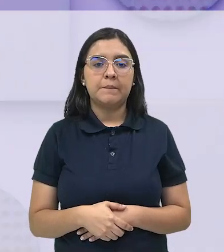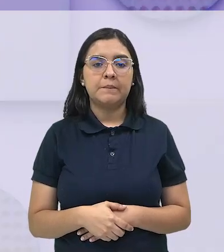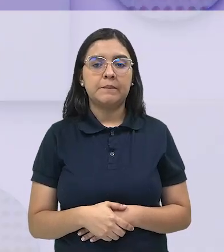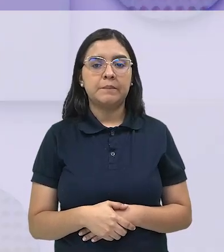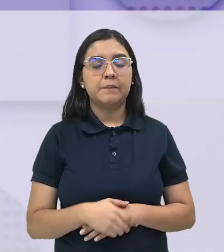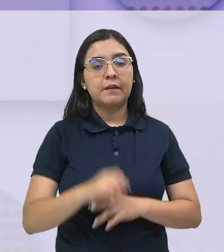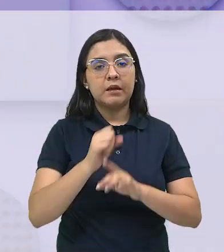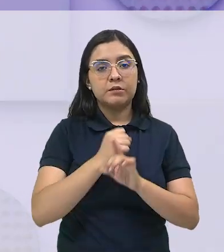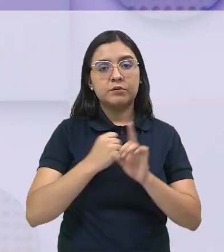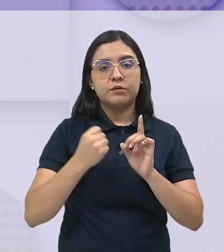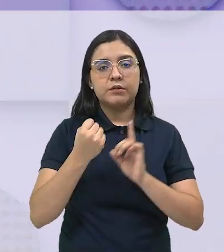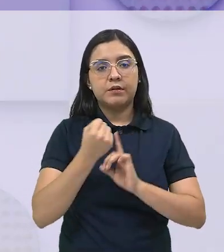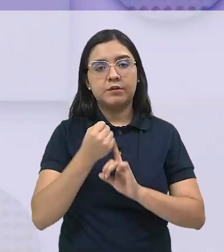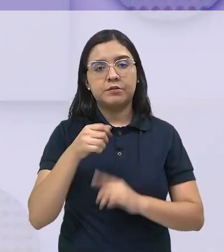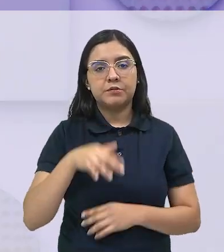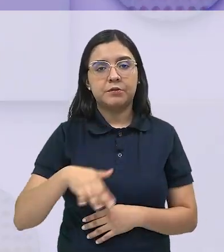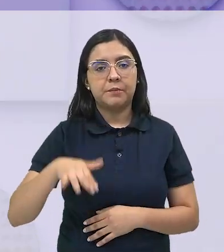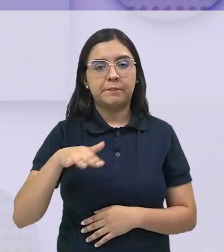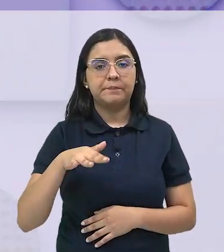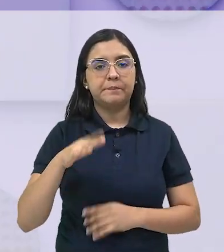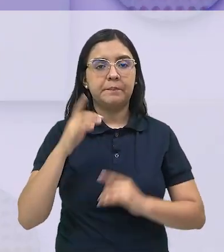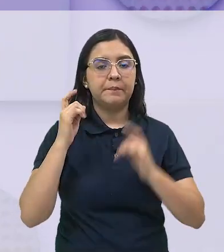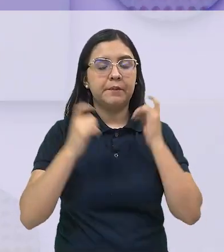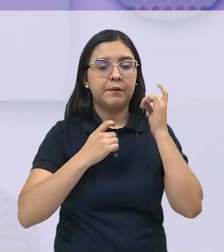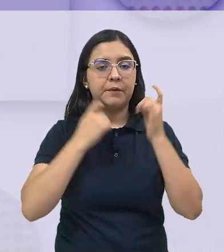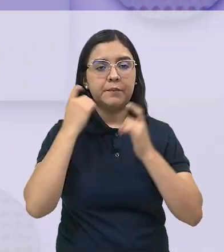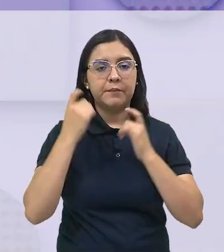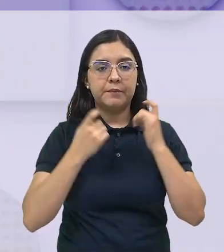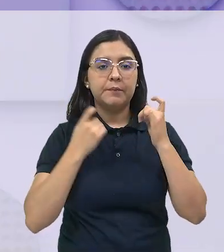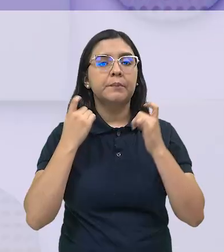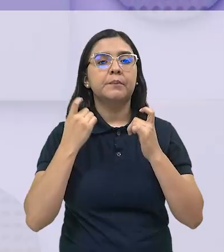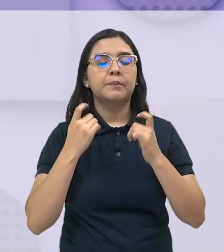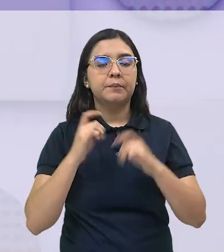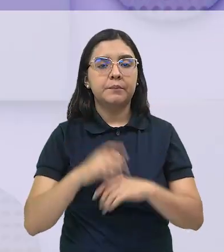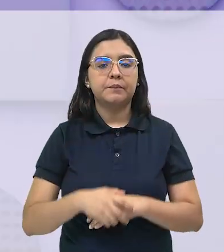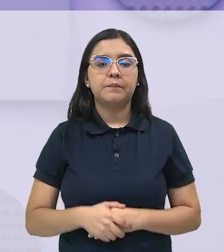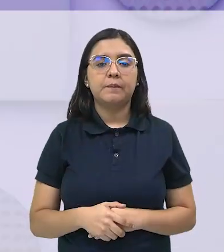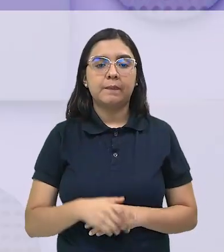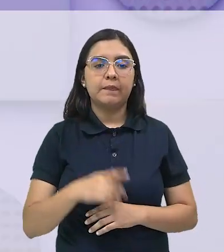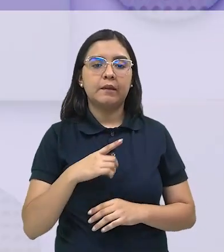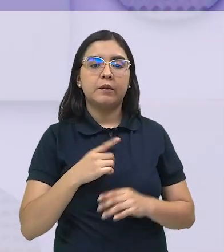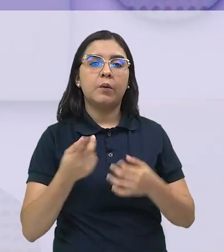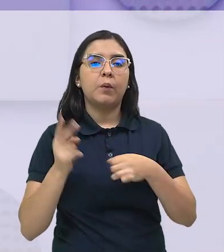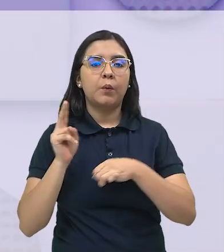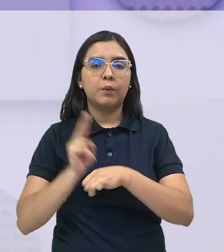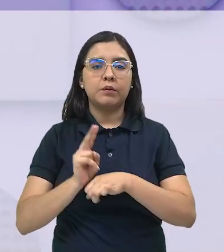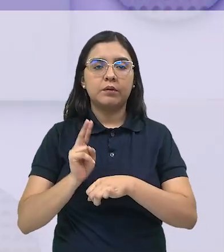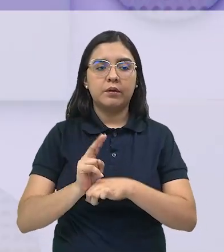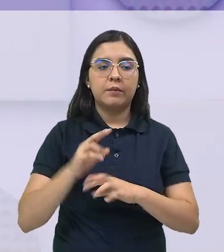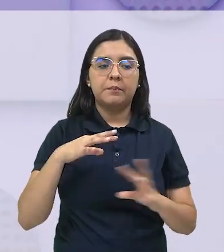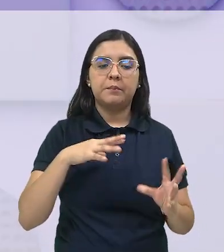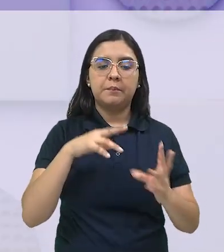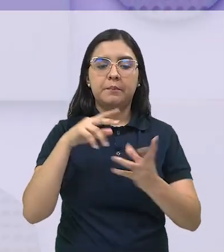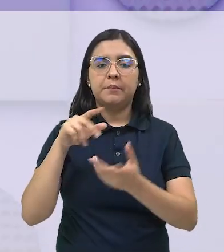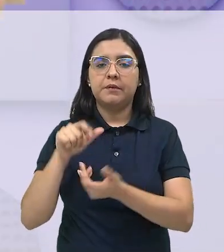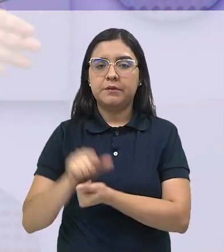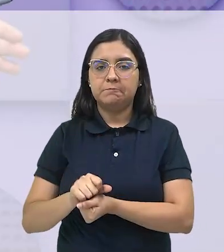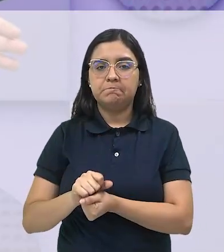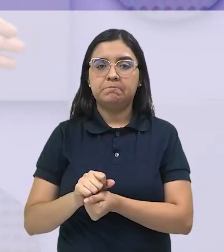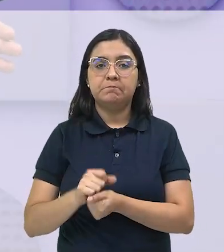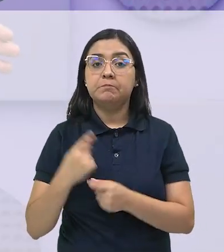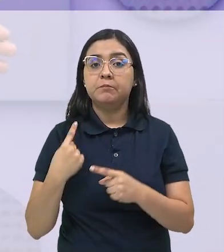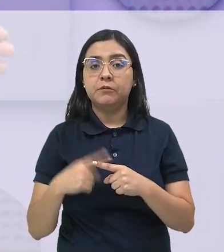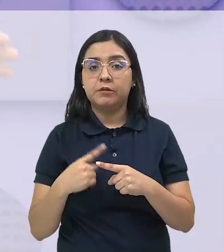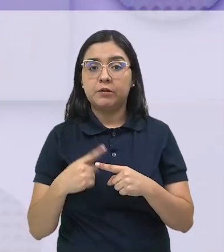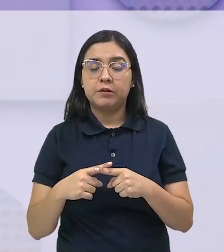a sociedade em geral tem uma preocupação extrema com a questão do cuidado com o planeta. Porque o cuidado com o